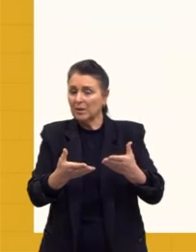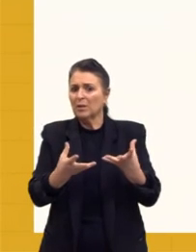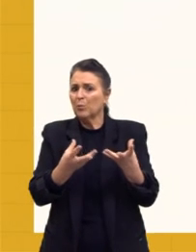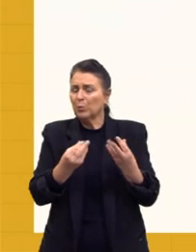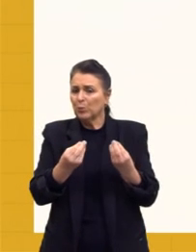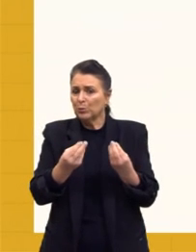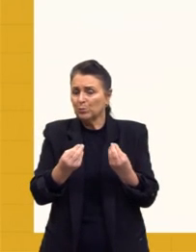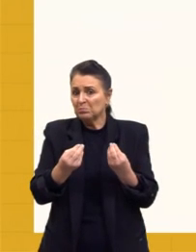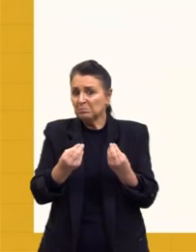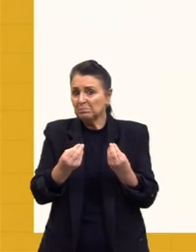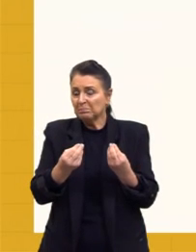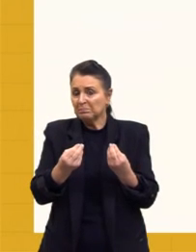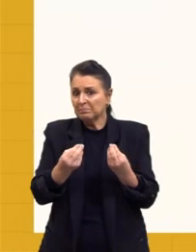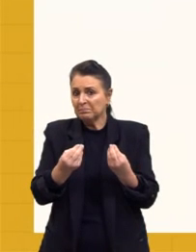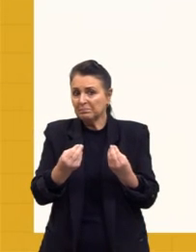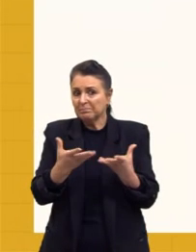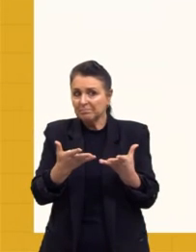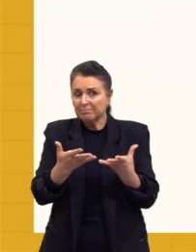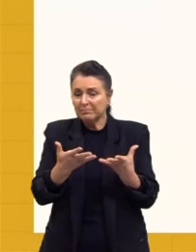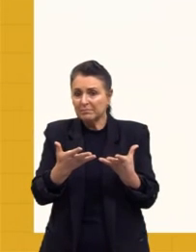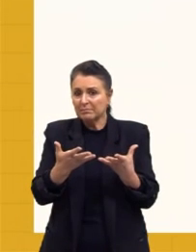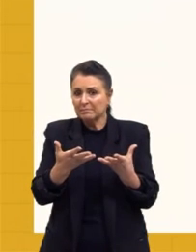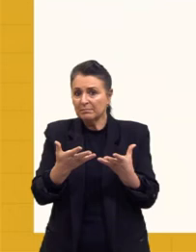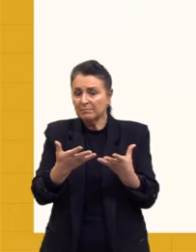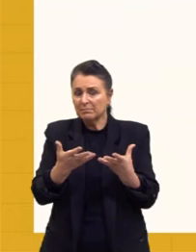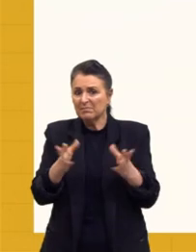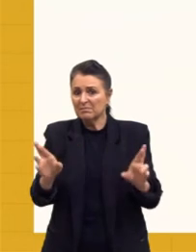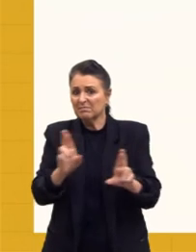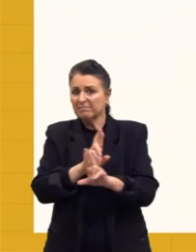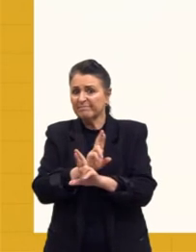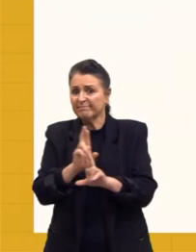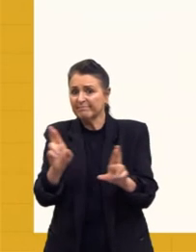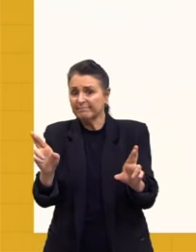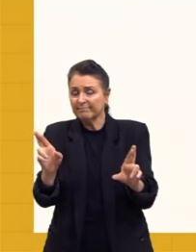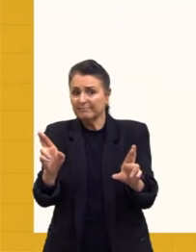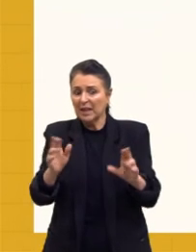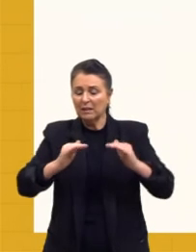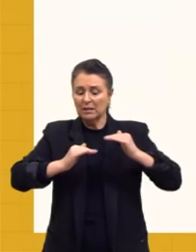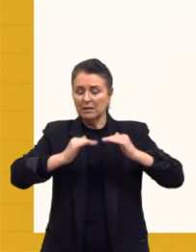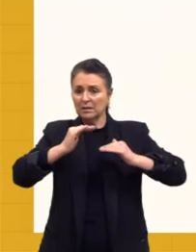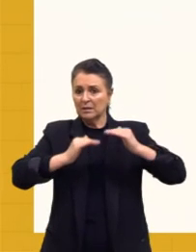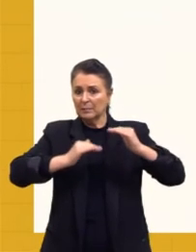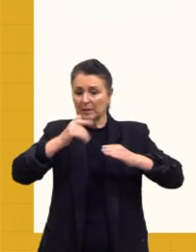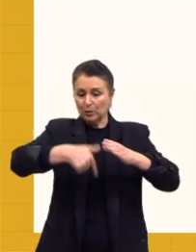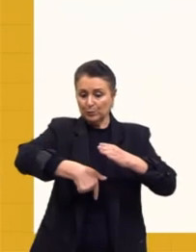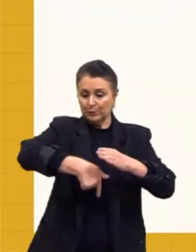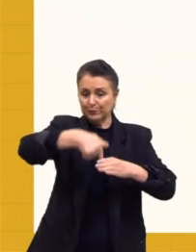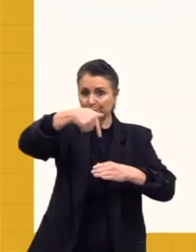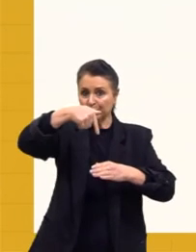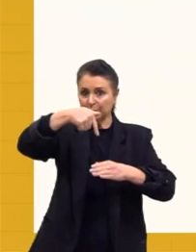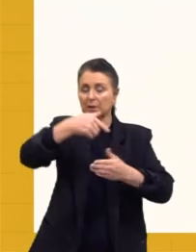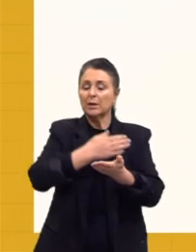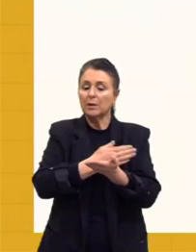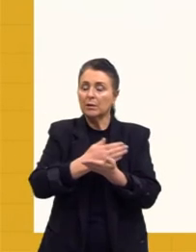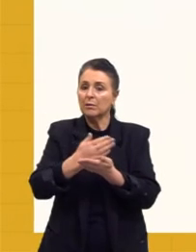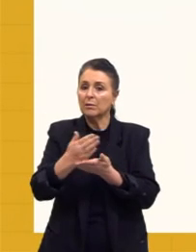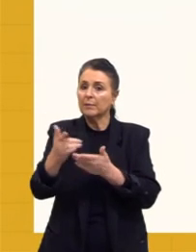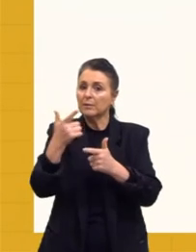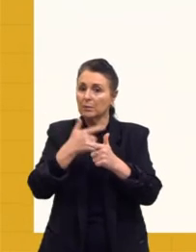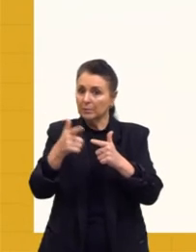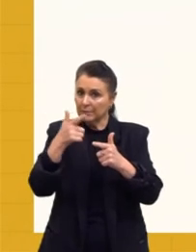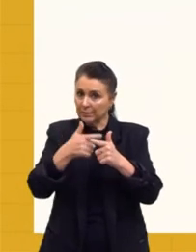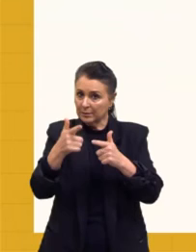muito inscrito não é muito relativa essa essa instabilidade Isso vai trazer problema para